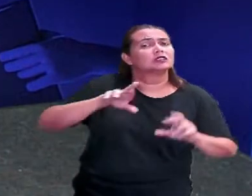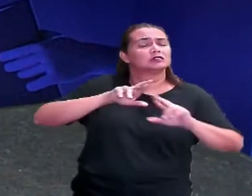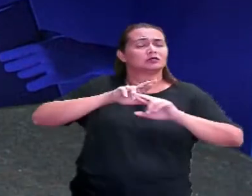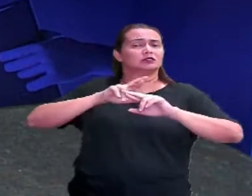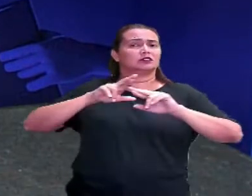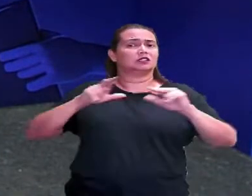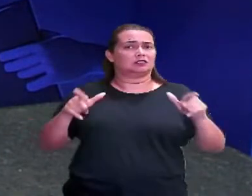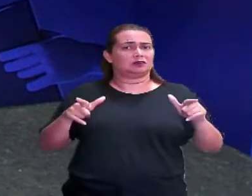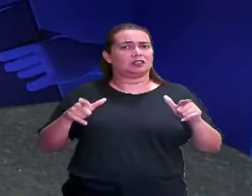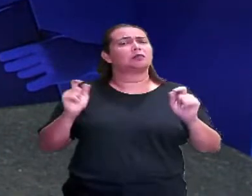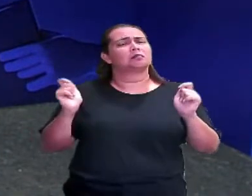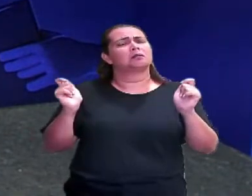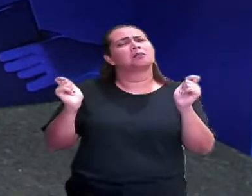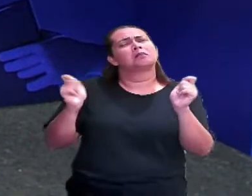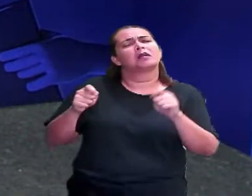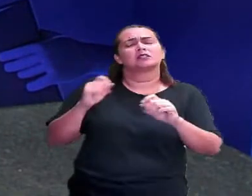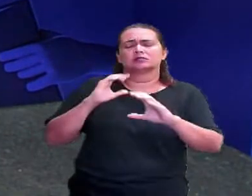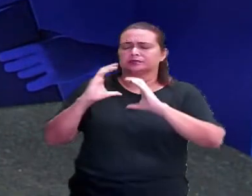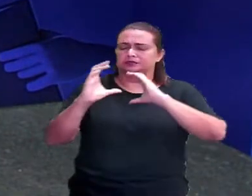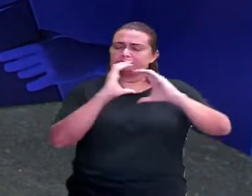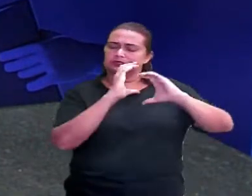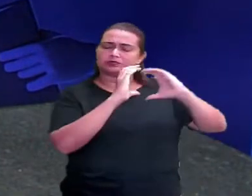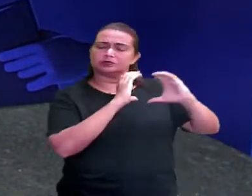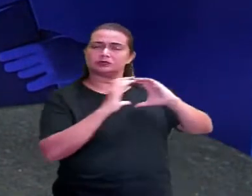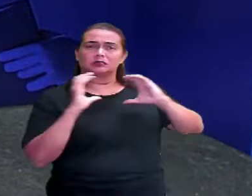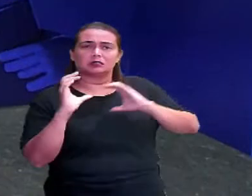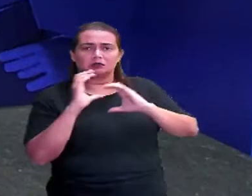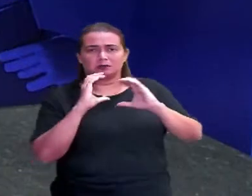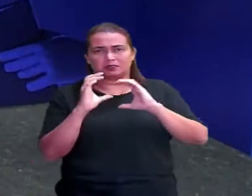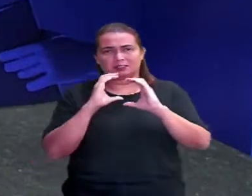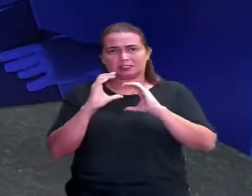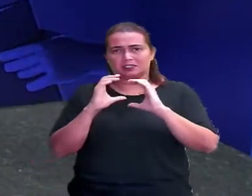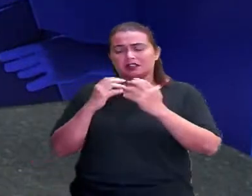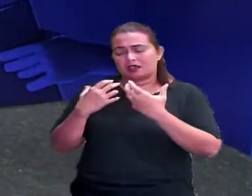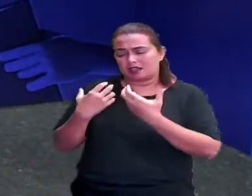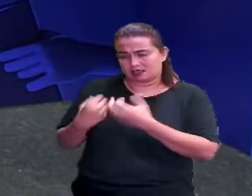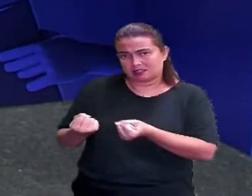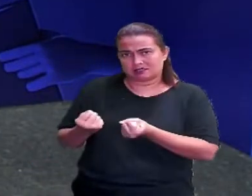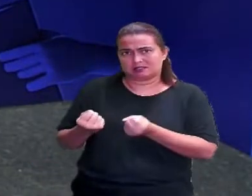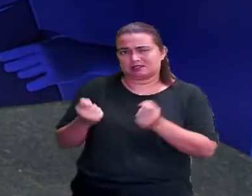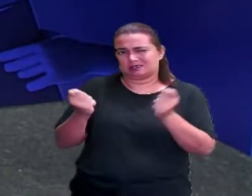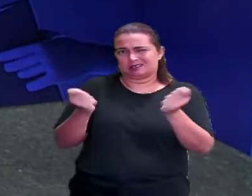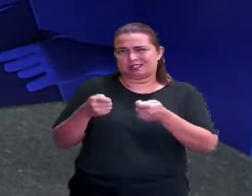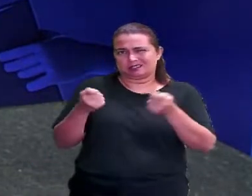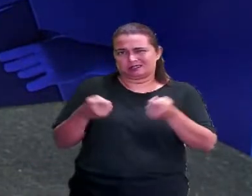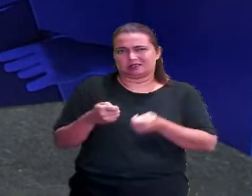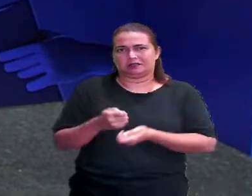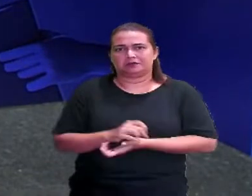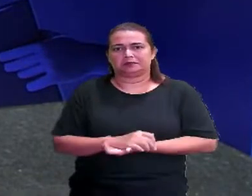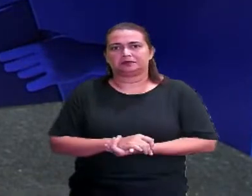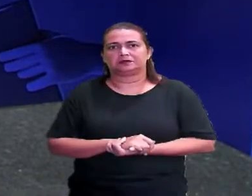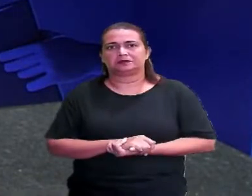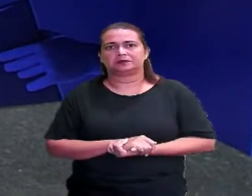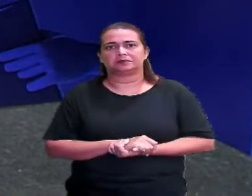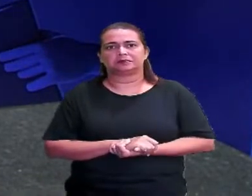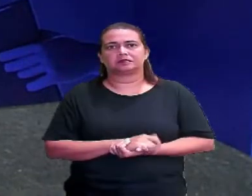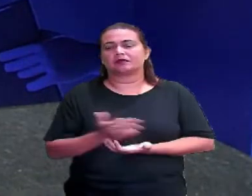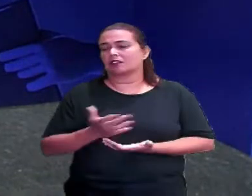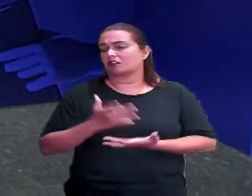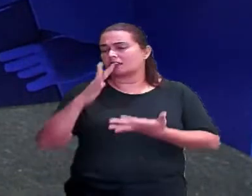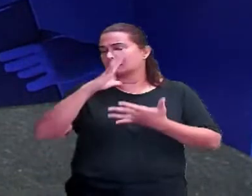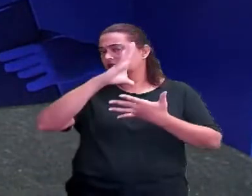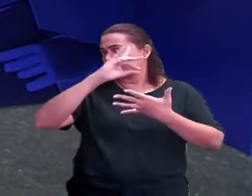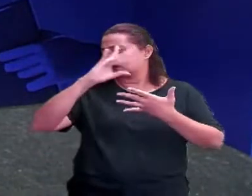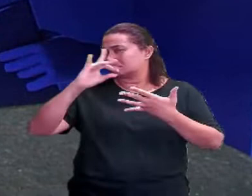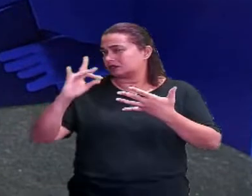mas admissíveis de comunicação e que devem ser levadas em conta. Então vamos lá detalhar